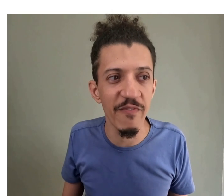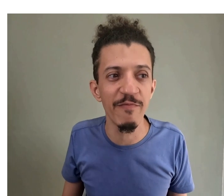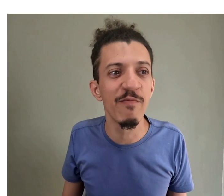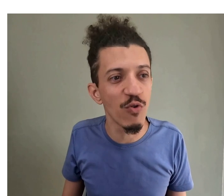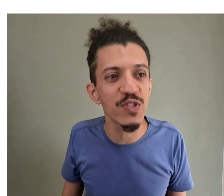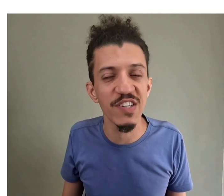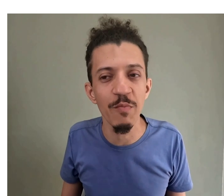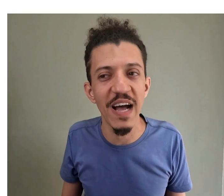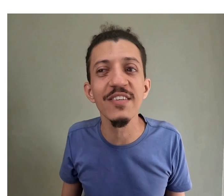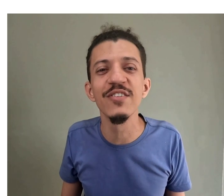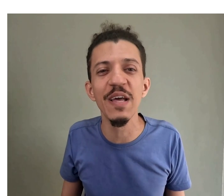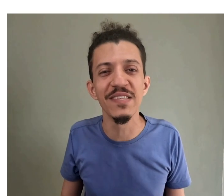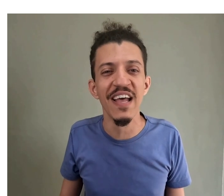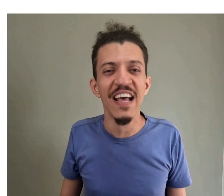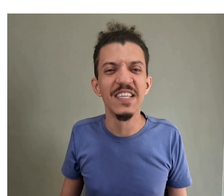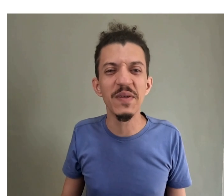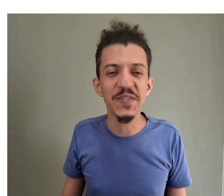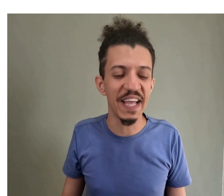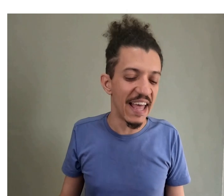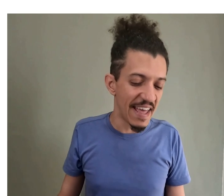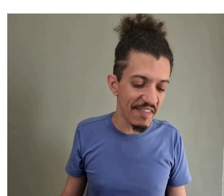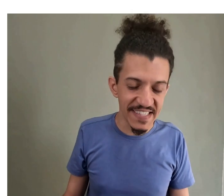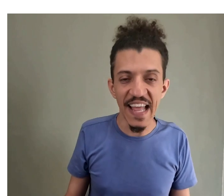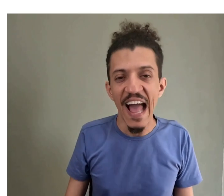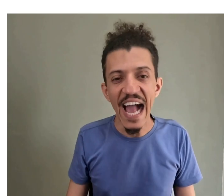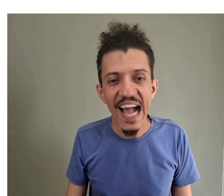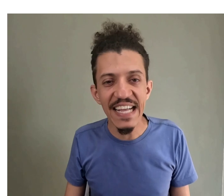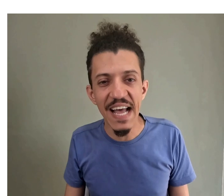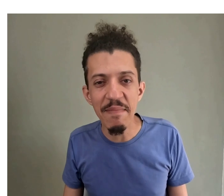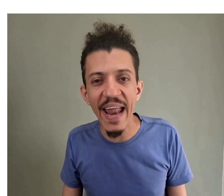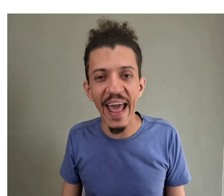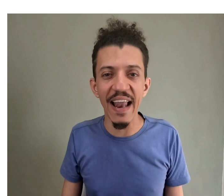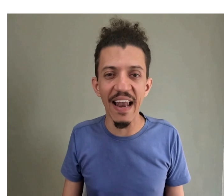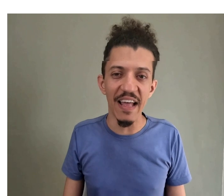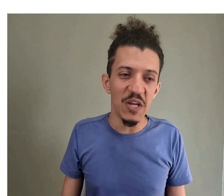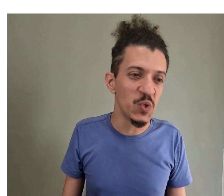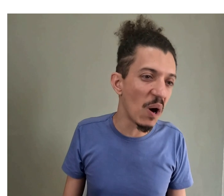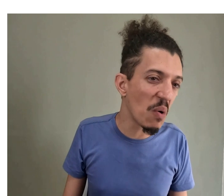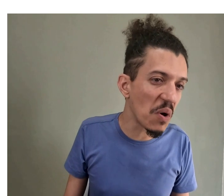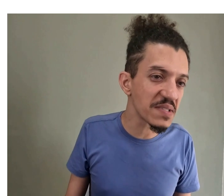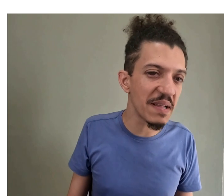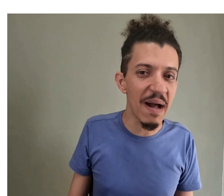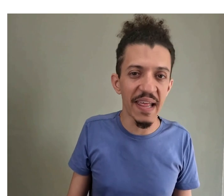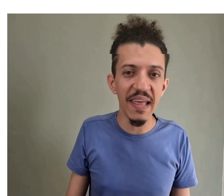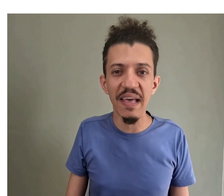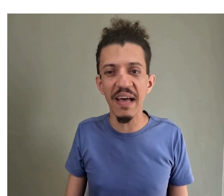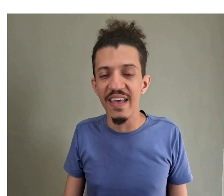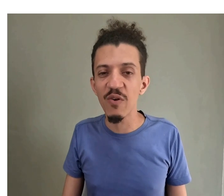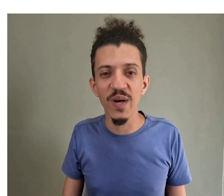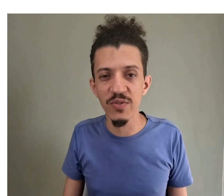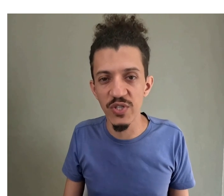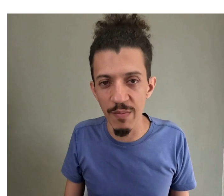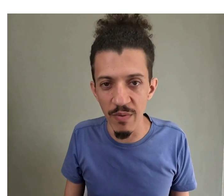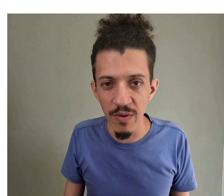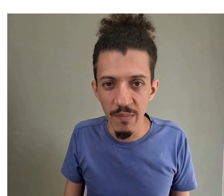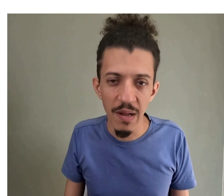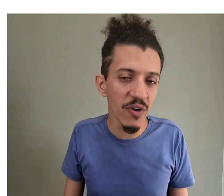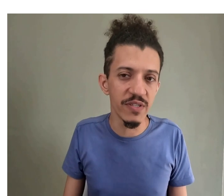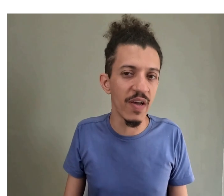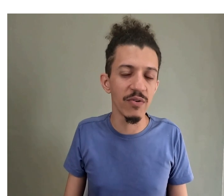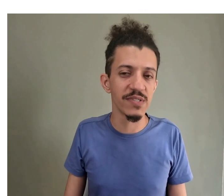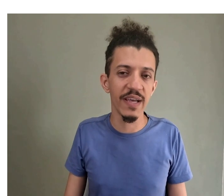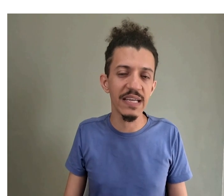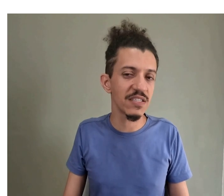a construção prática de Libras, você pensou assim, eu ia falar assim, a casa é amarela, João gosta da Maria, e coisa do tipo. Pelo